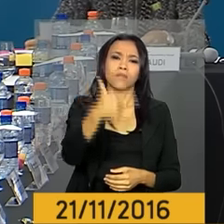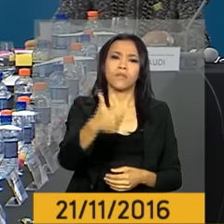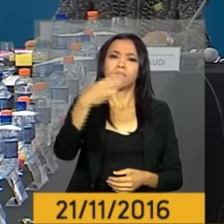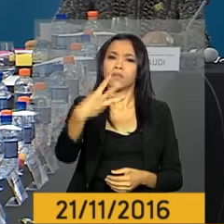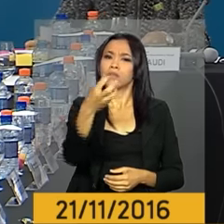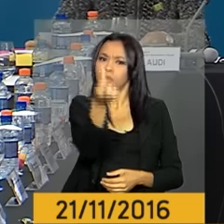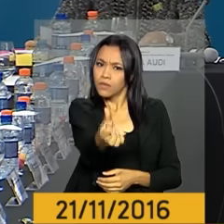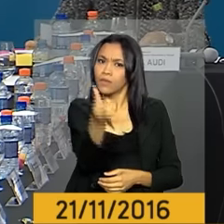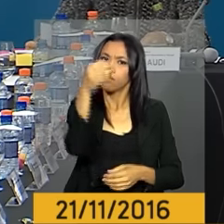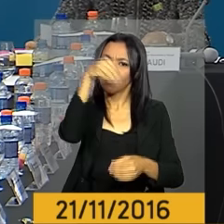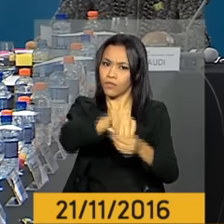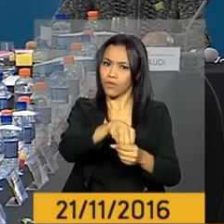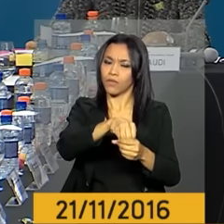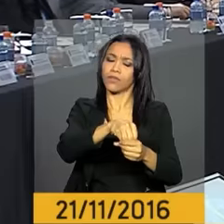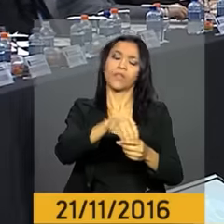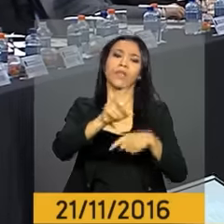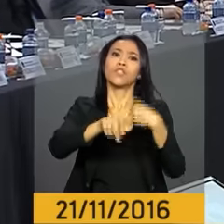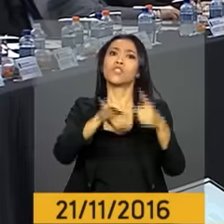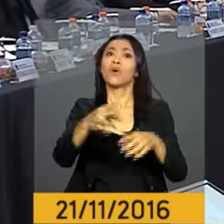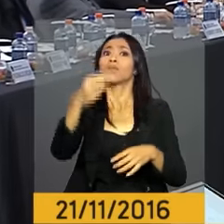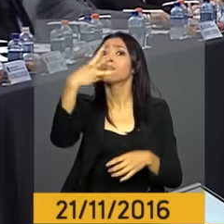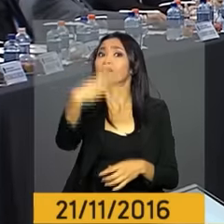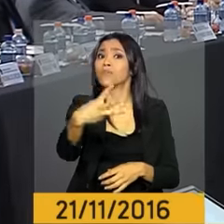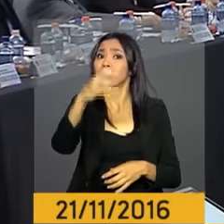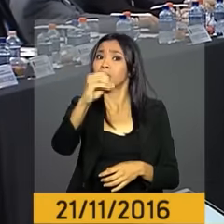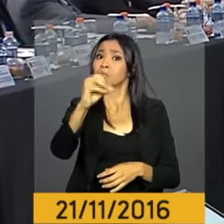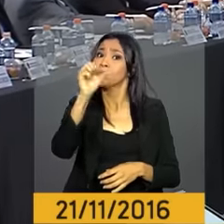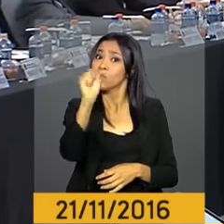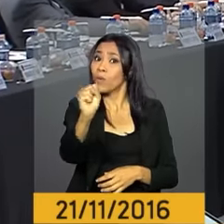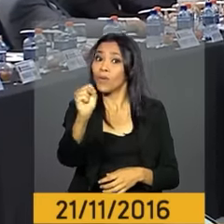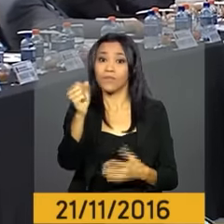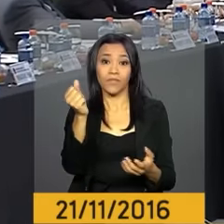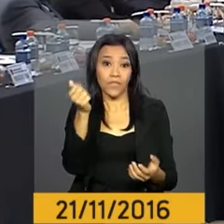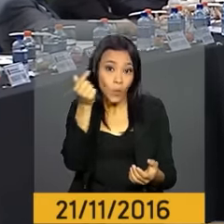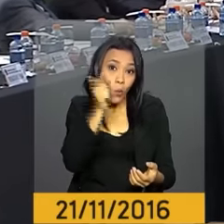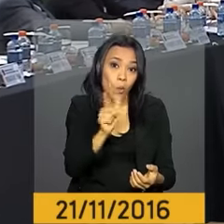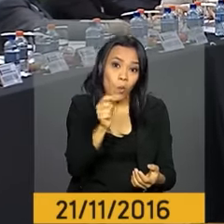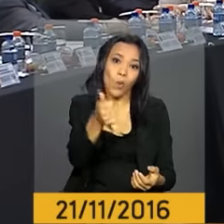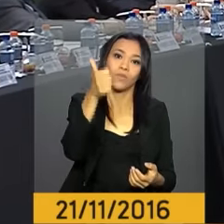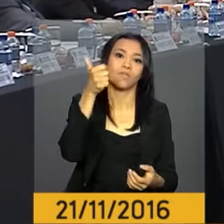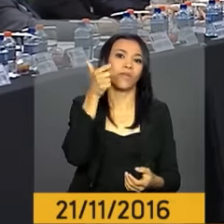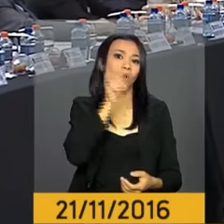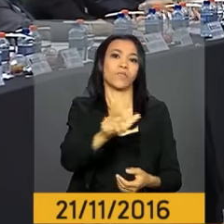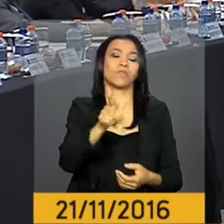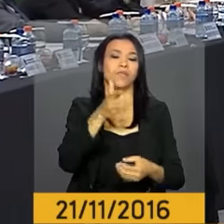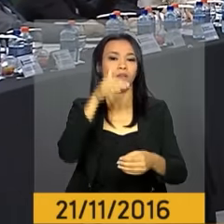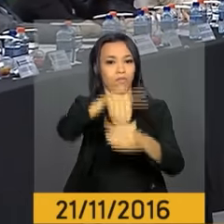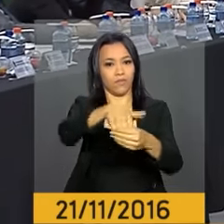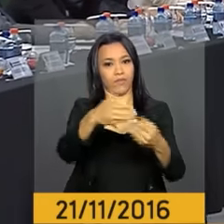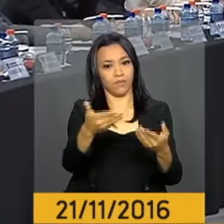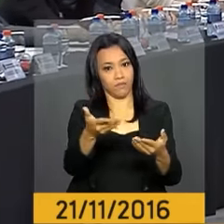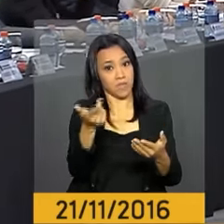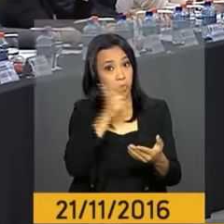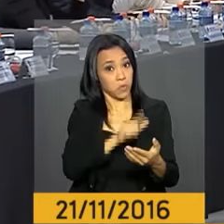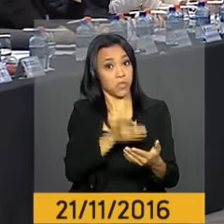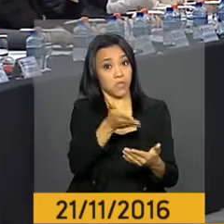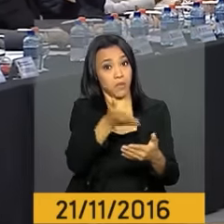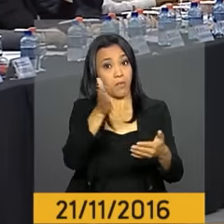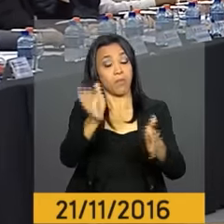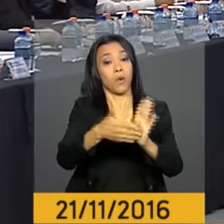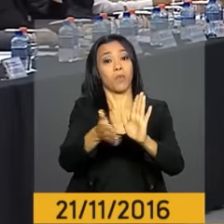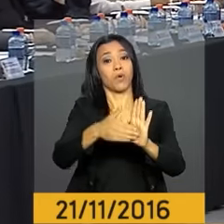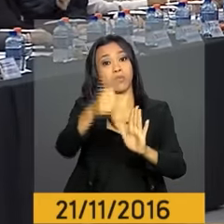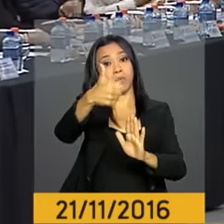necessários são apenas 308 votos. Então, primeiro ponto. Segundo ponto é que a